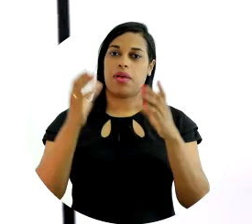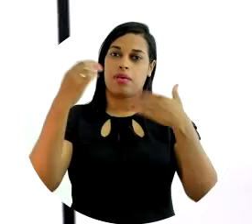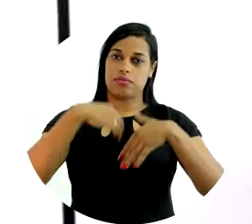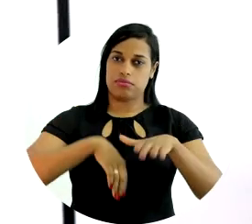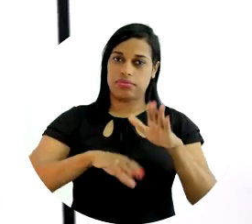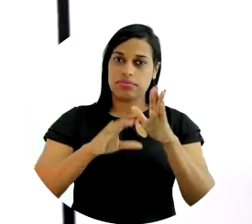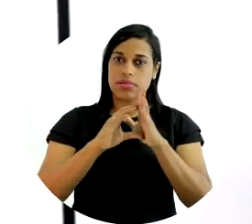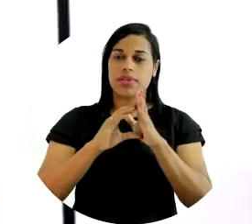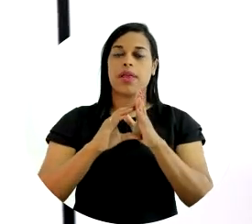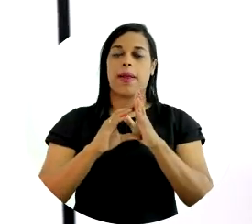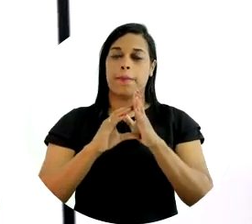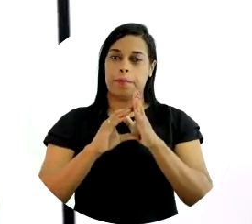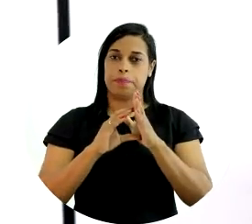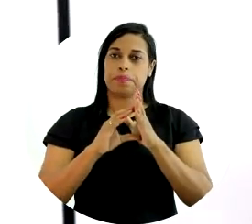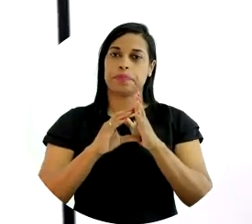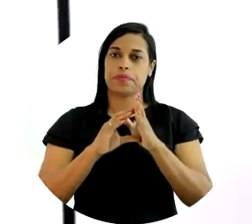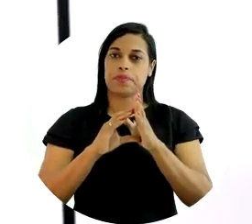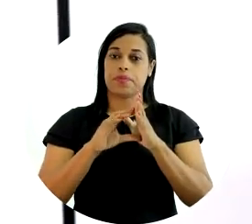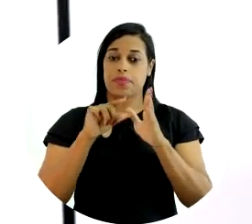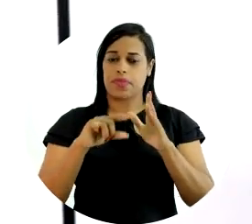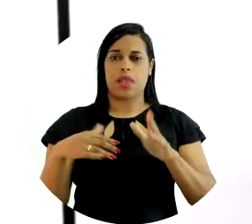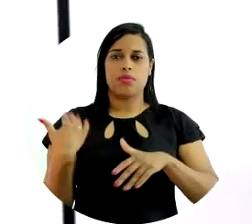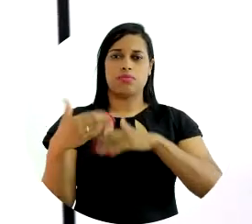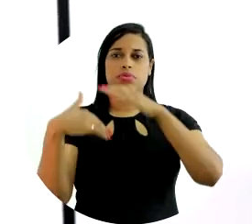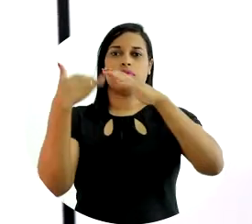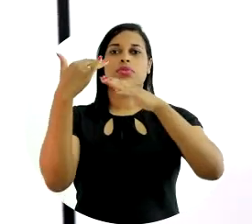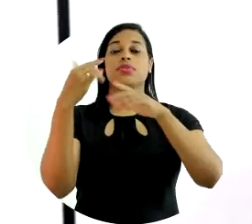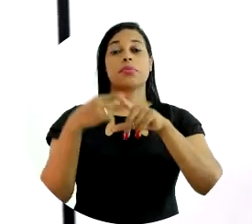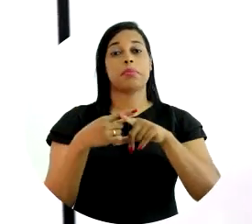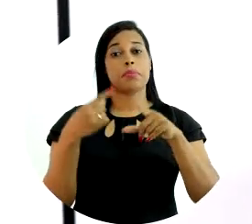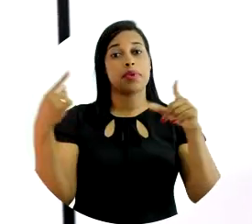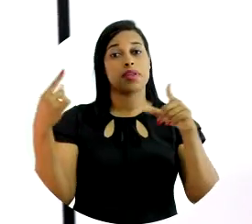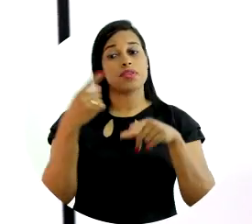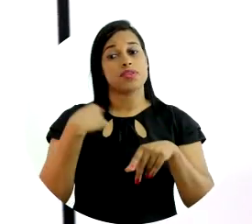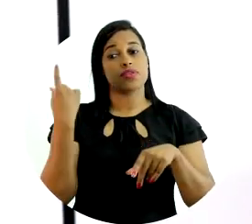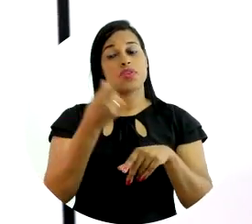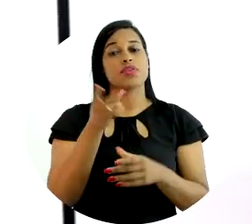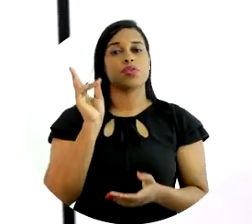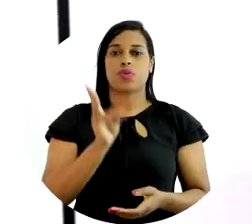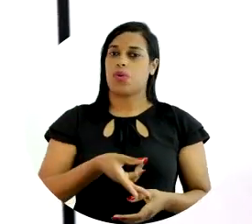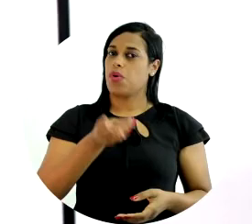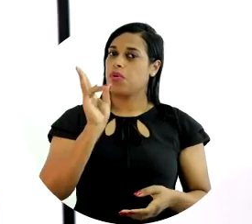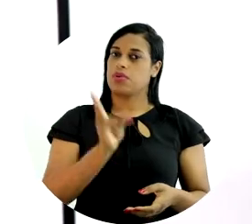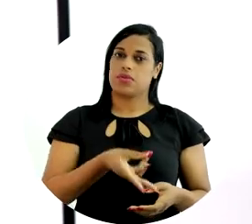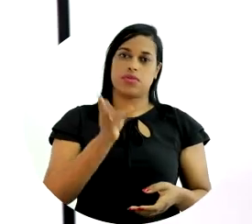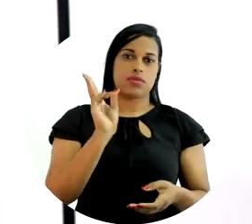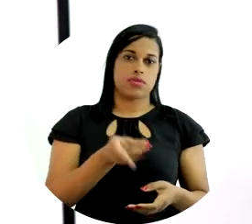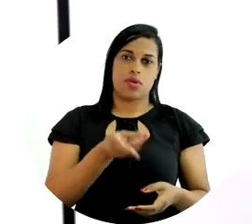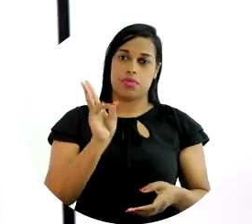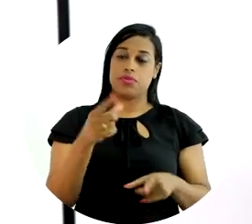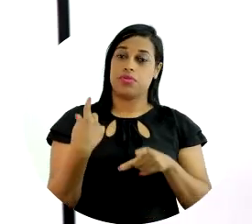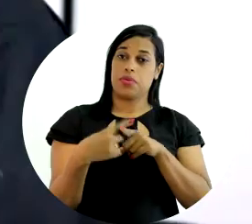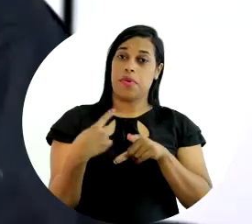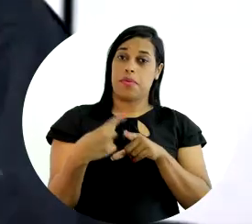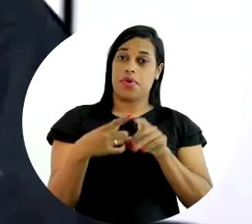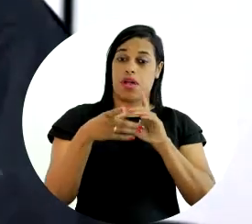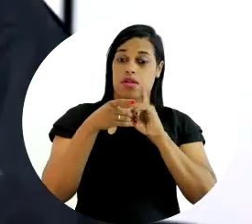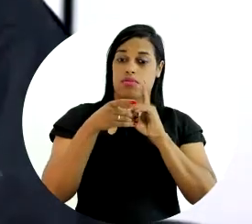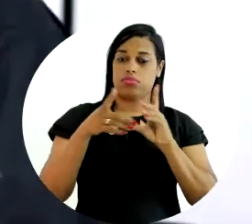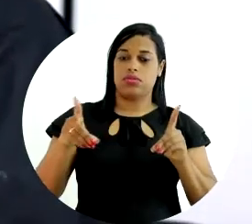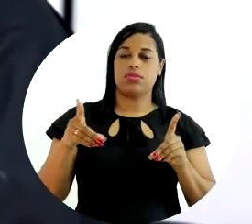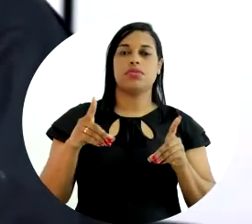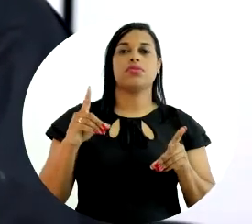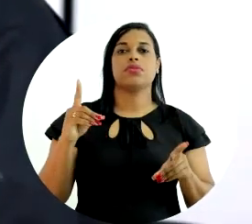contratados por meio de concurso público então isso disso passou a ser uma voz mas nós continuamos até porque a